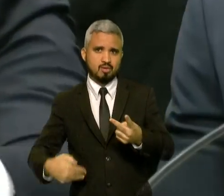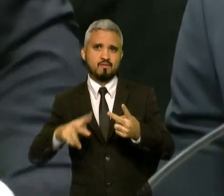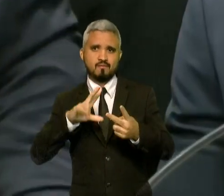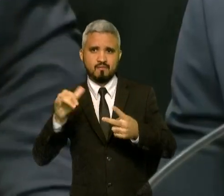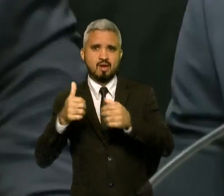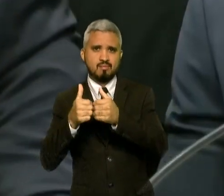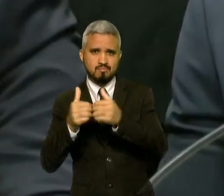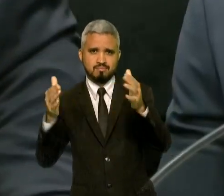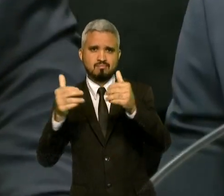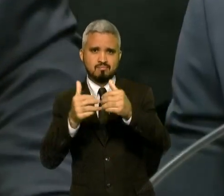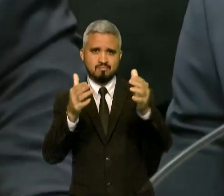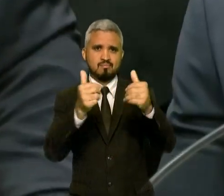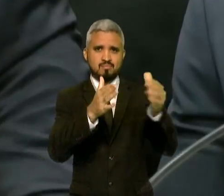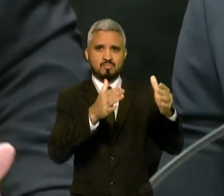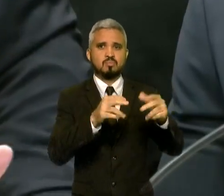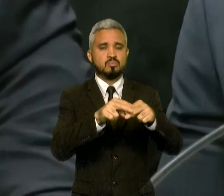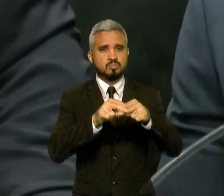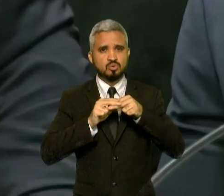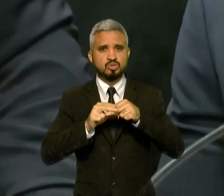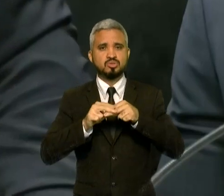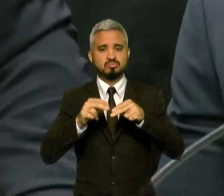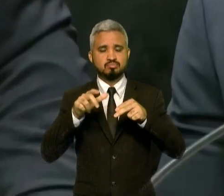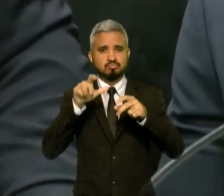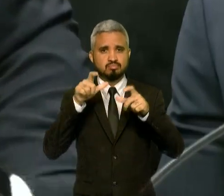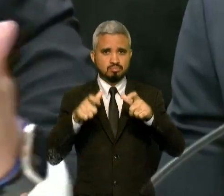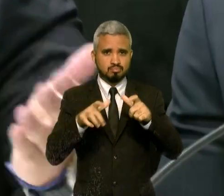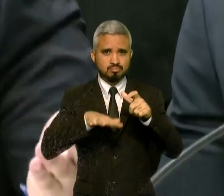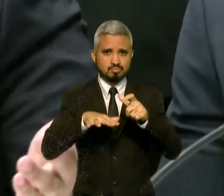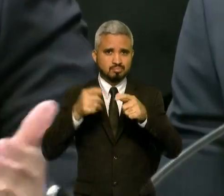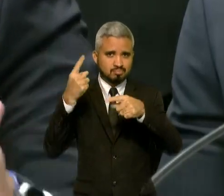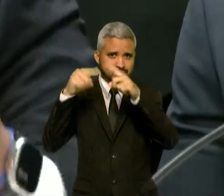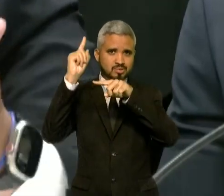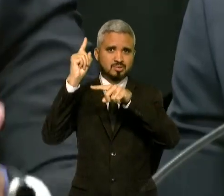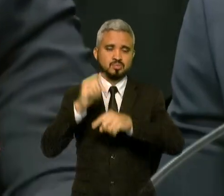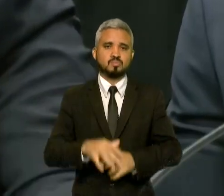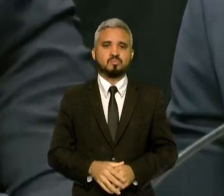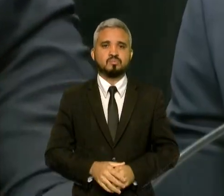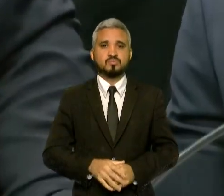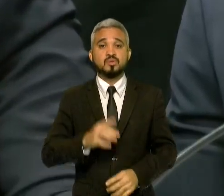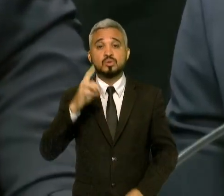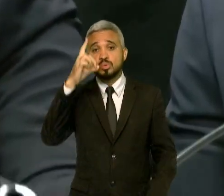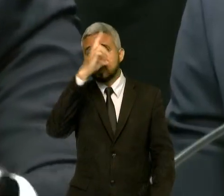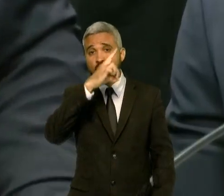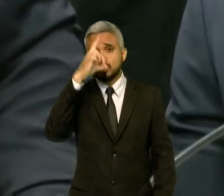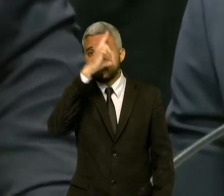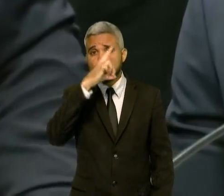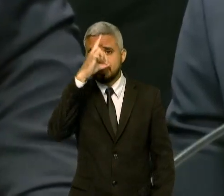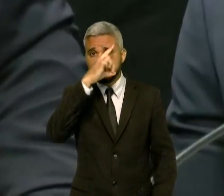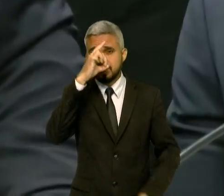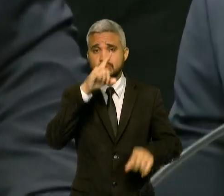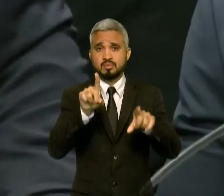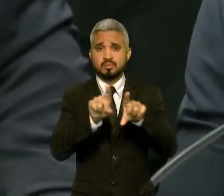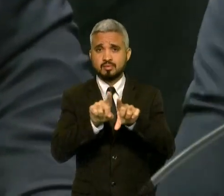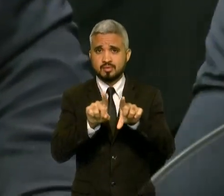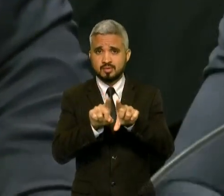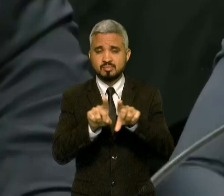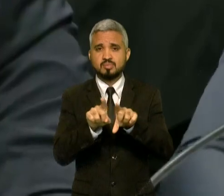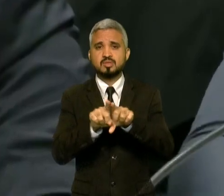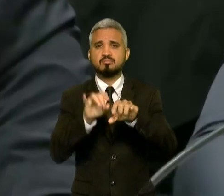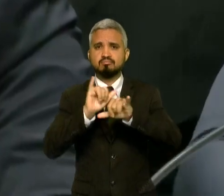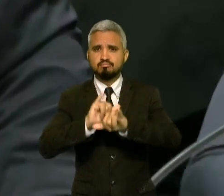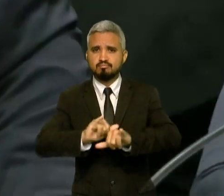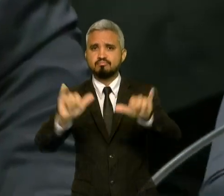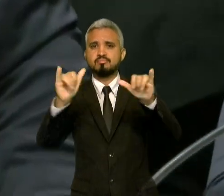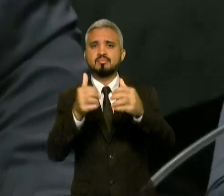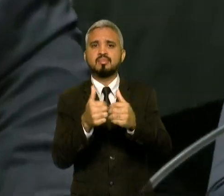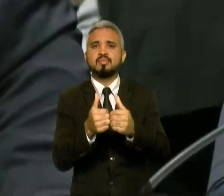avanço aqui nessa região e também no domingo teremos uma grande obra para o estado do Maranhão, que será a inauguração